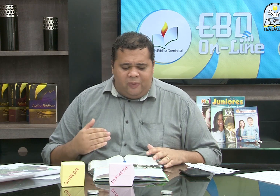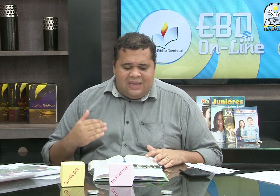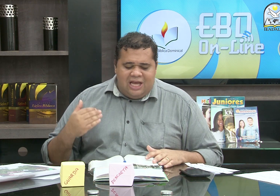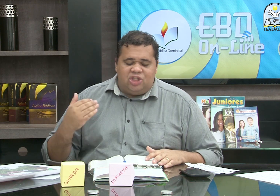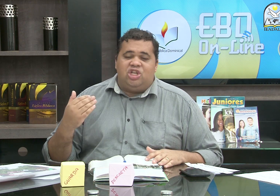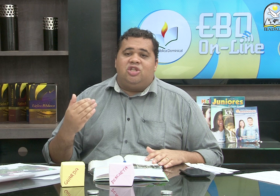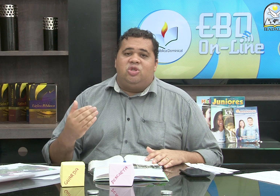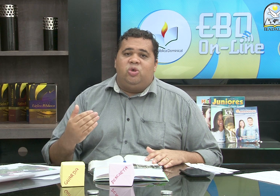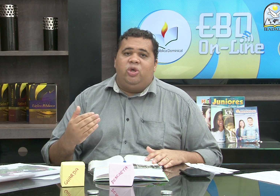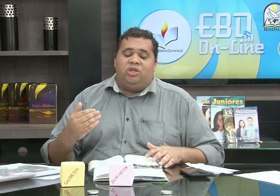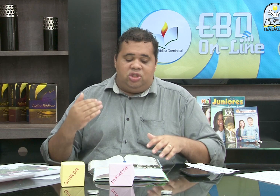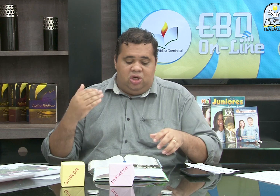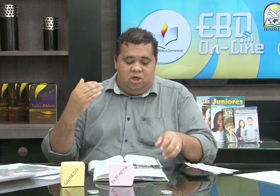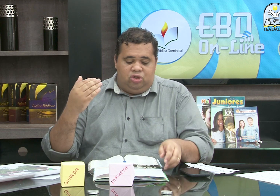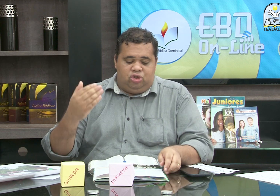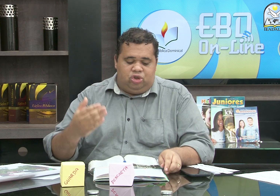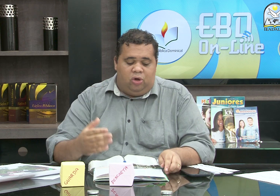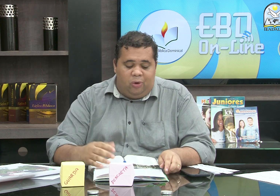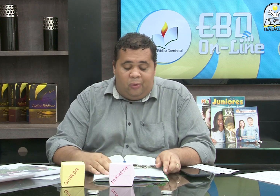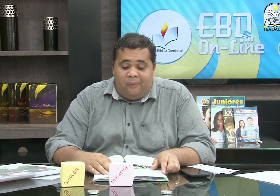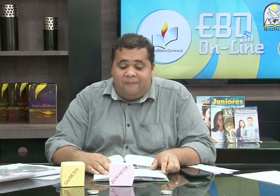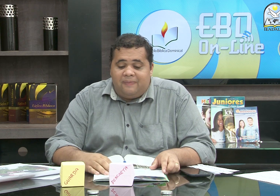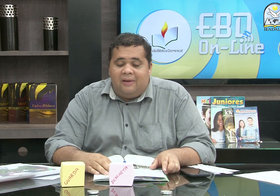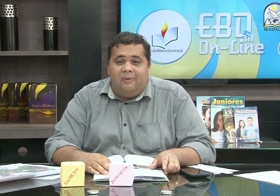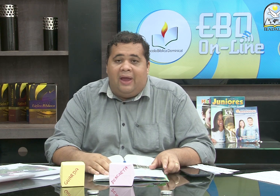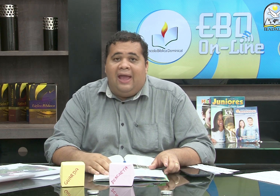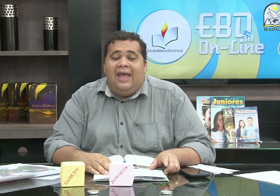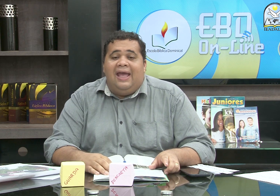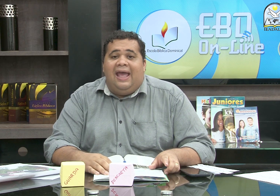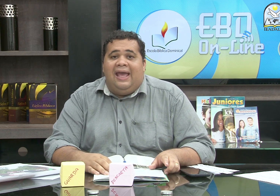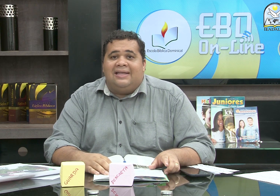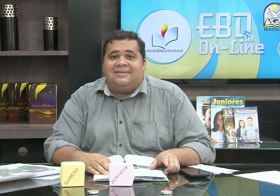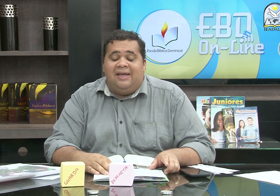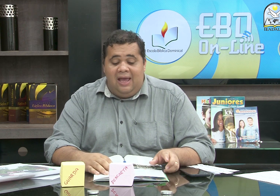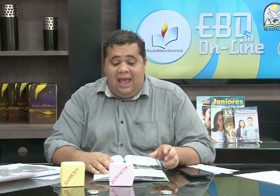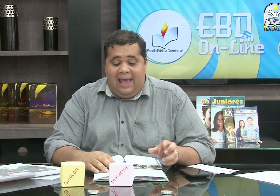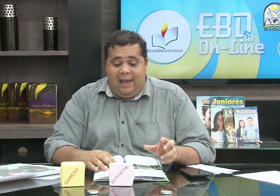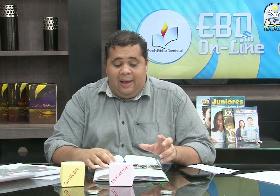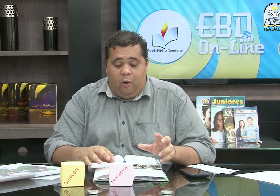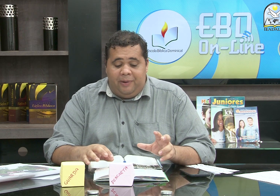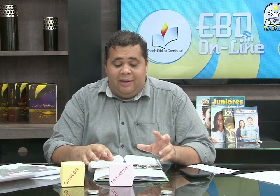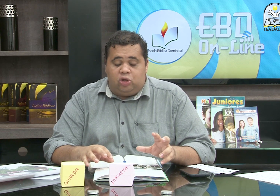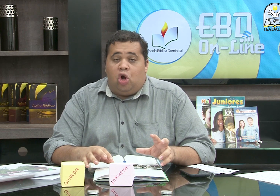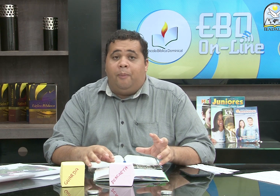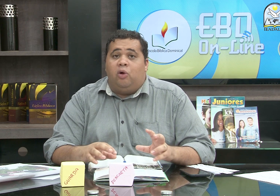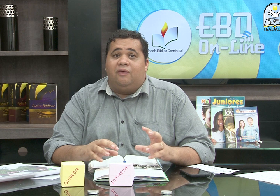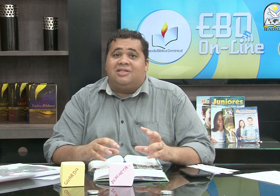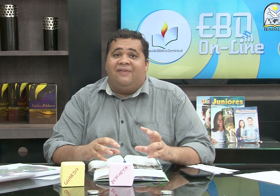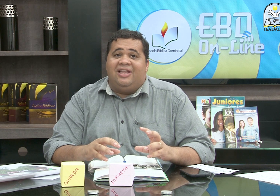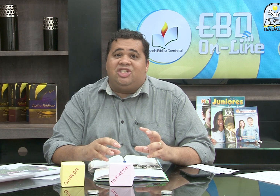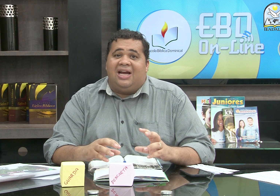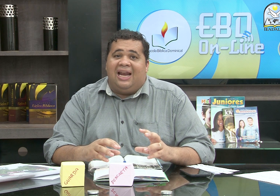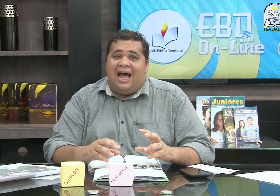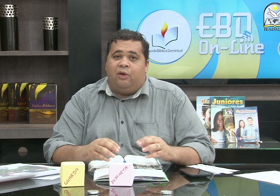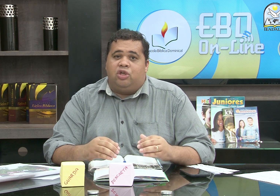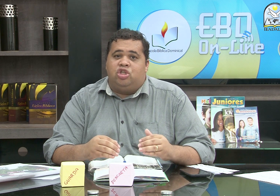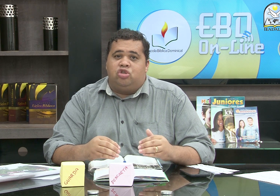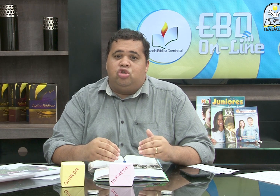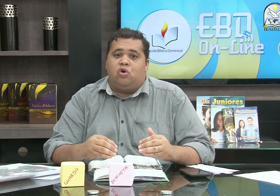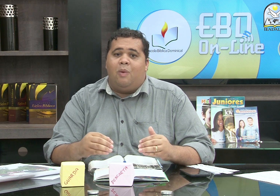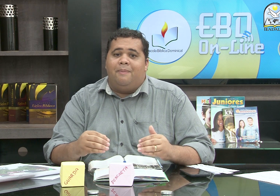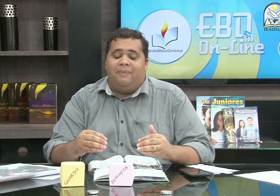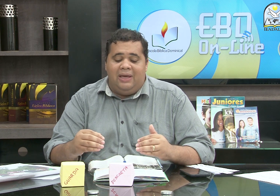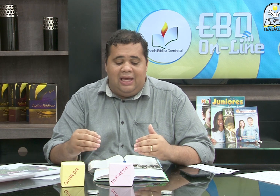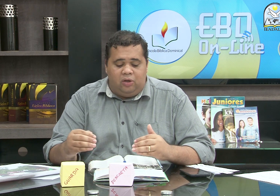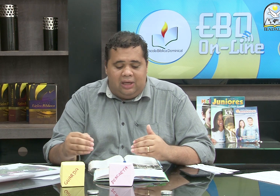momento Jesus Chorou né esse é é o primeiro tópico onde você vai deixar claro que